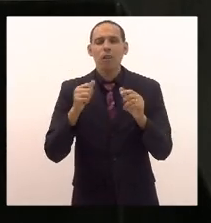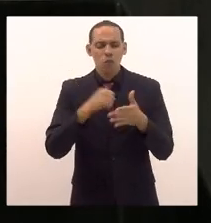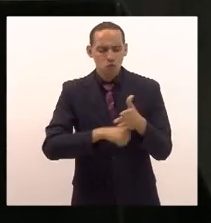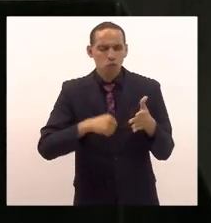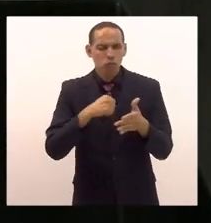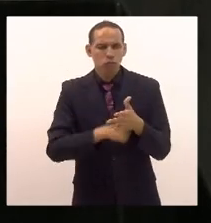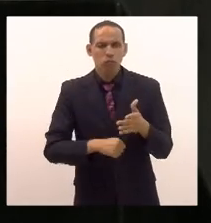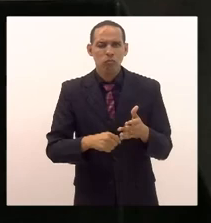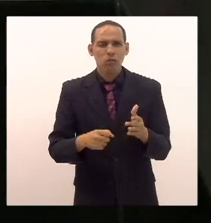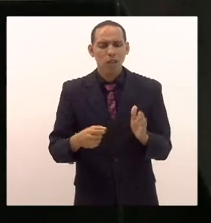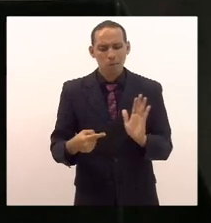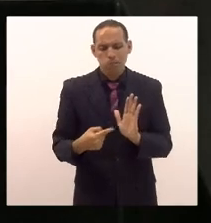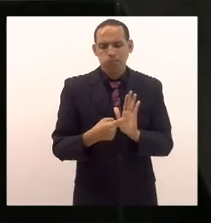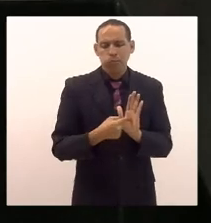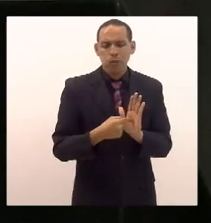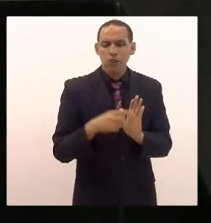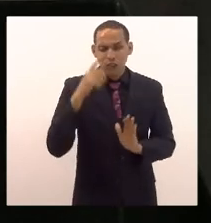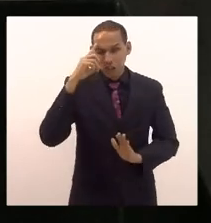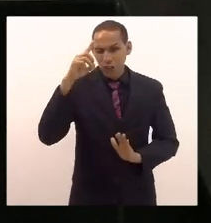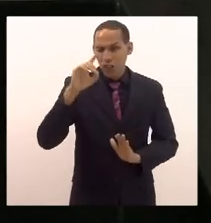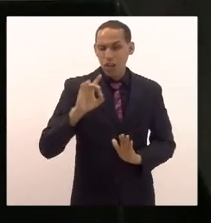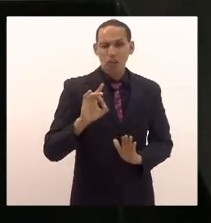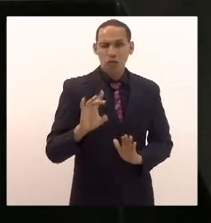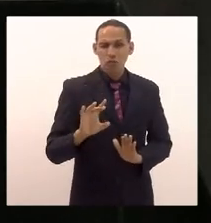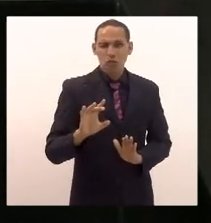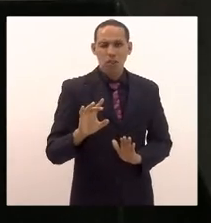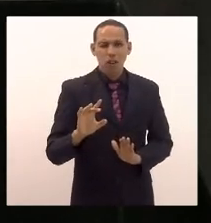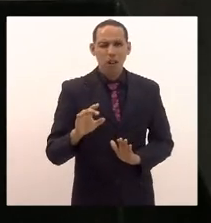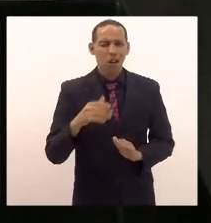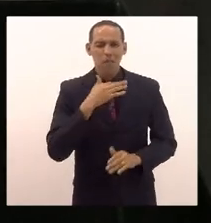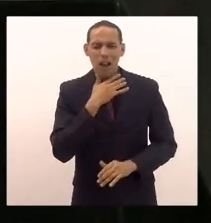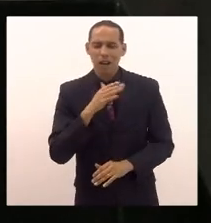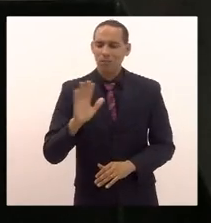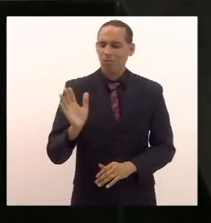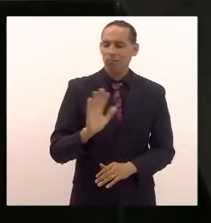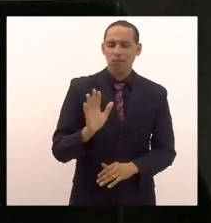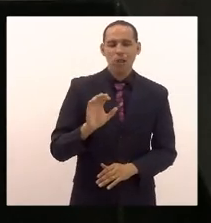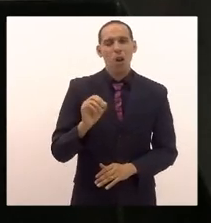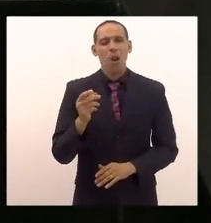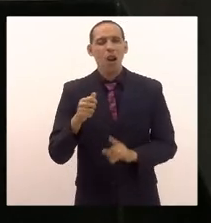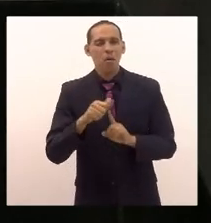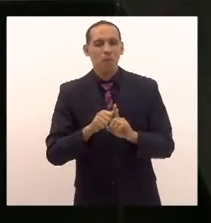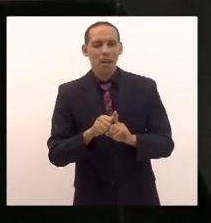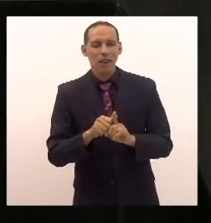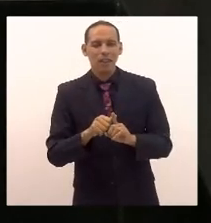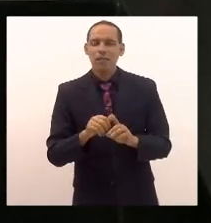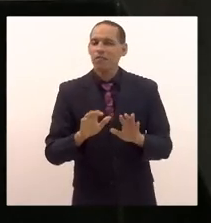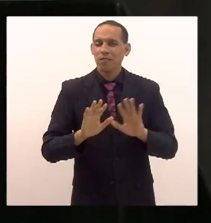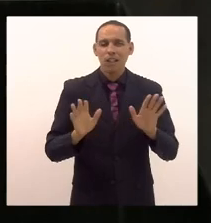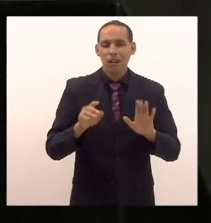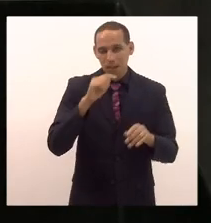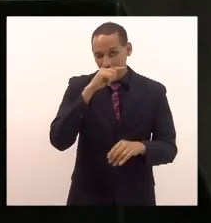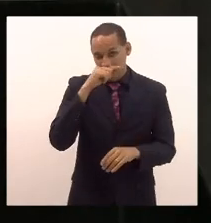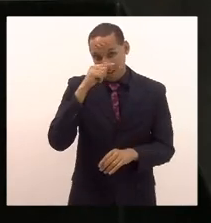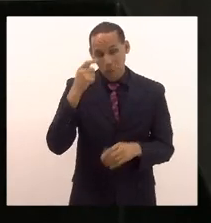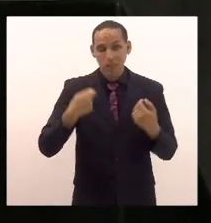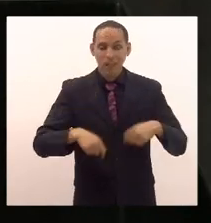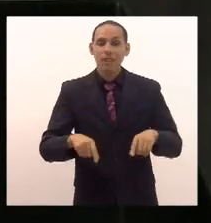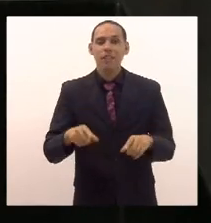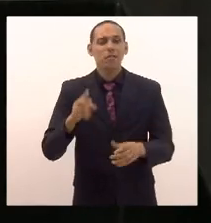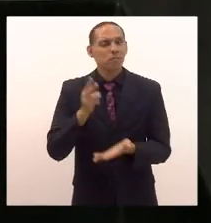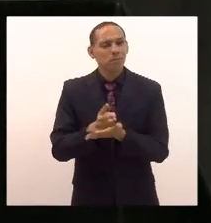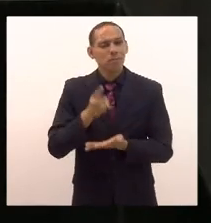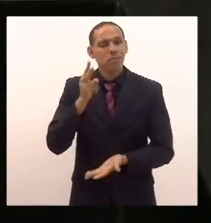luta pontual daquele dia internacional nem tão pouco do mês de março Mas é uma luta que deve ser